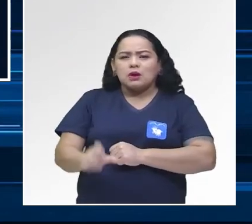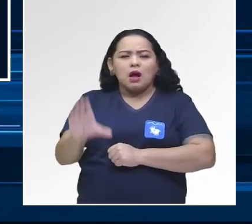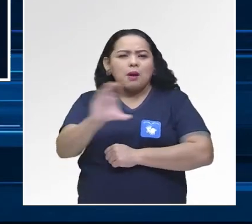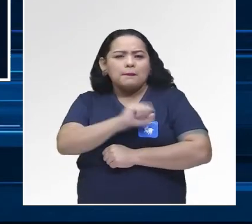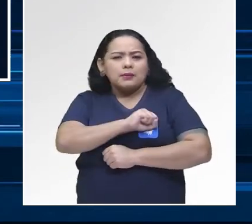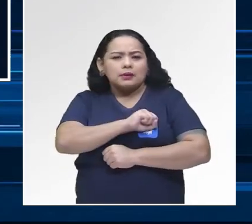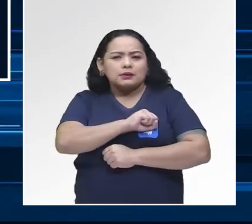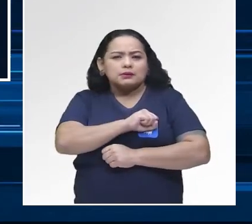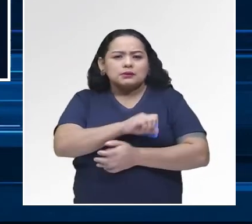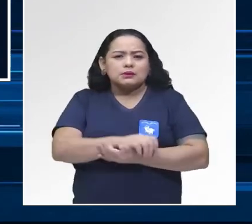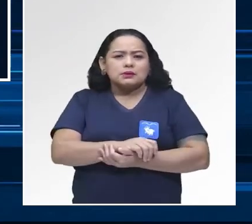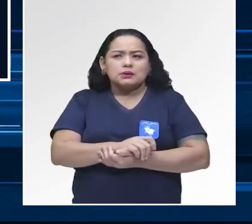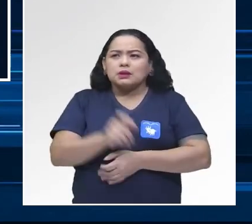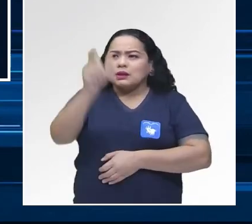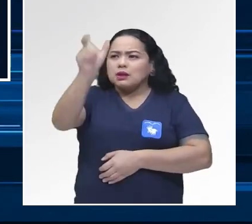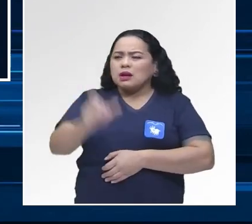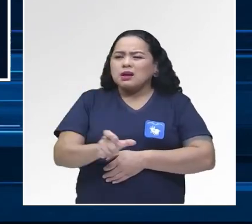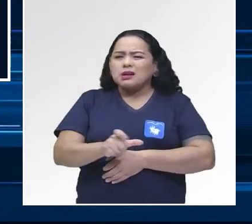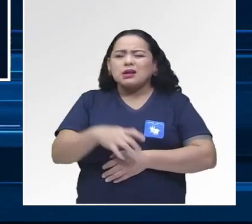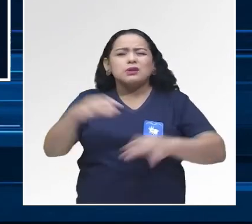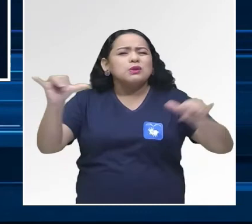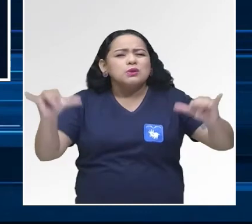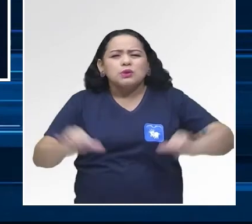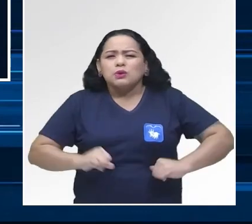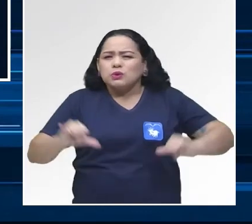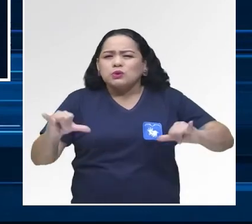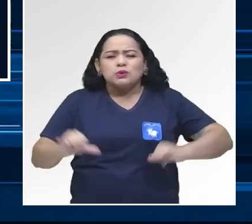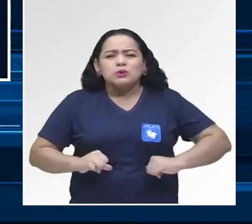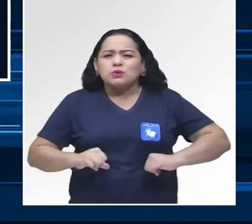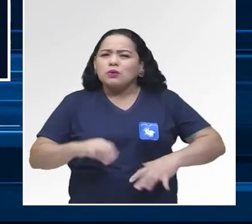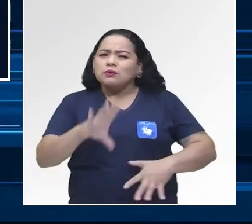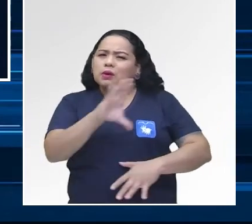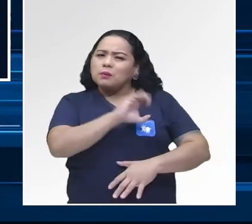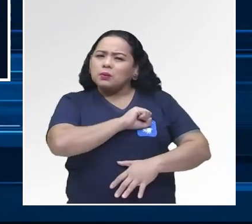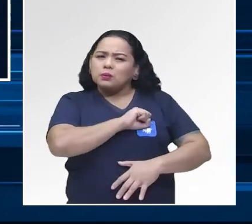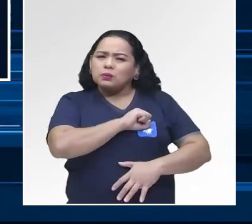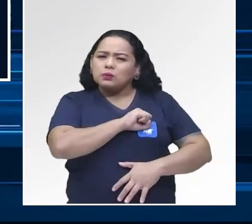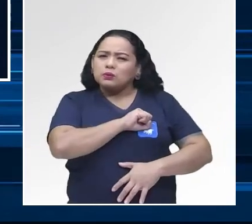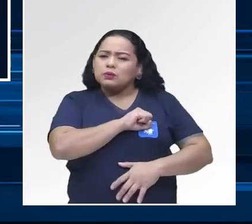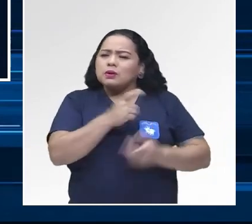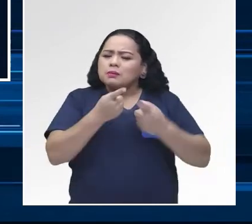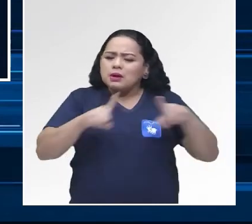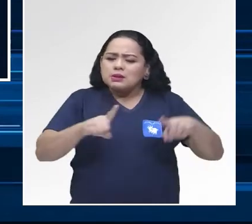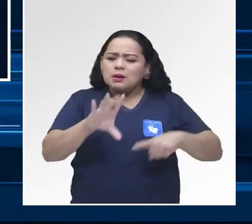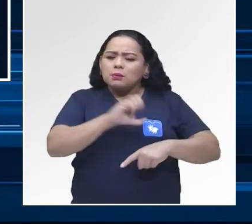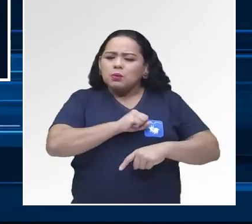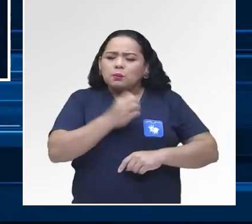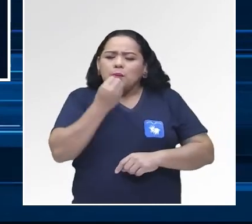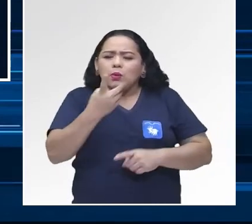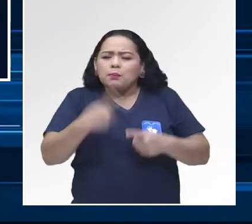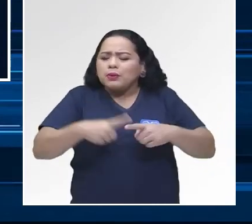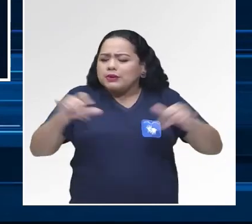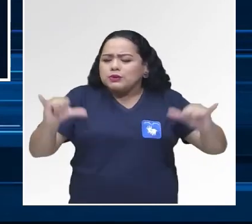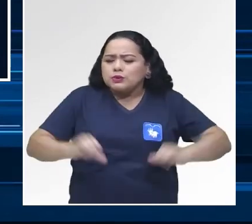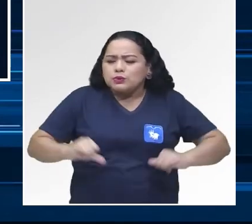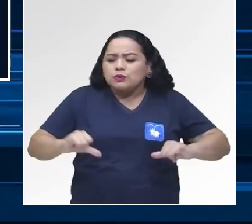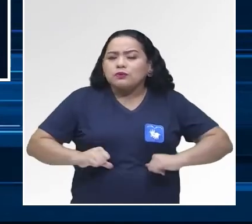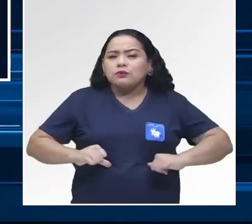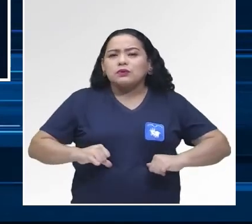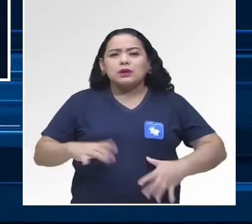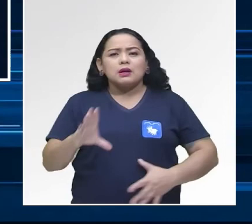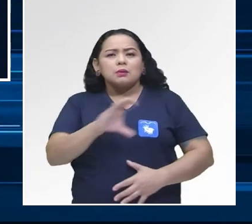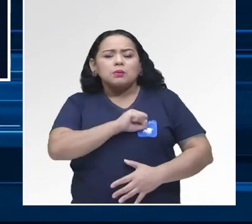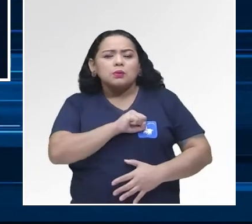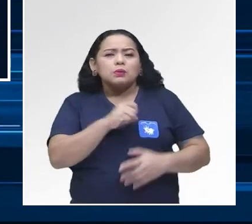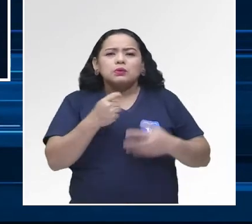A pessoa sofre por amor. Amor não é bom? Por que eu sofro por amor? Então, vejam